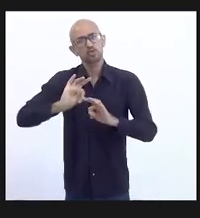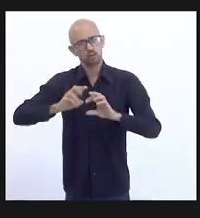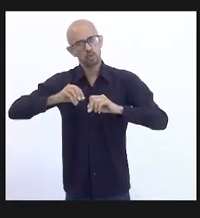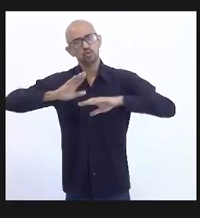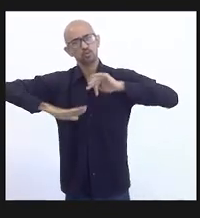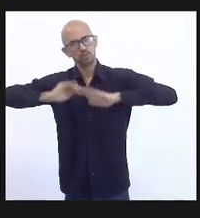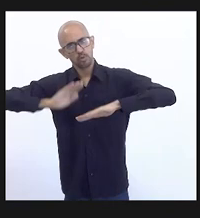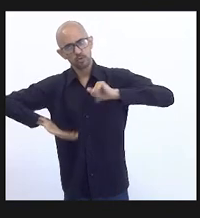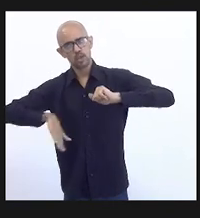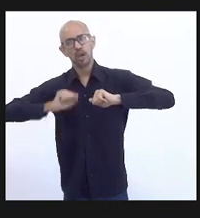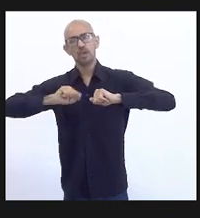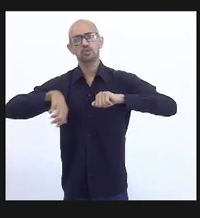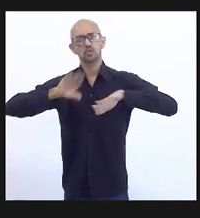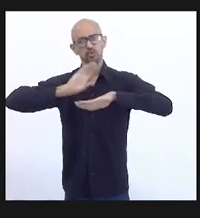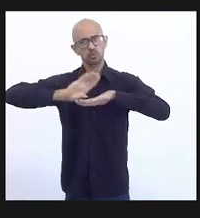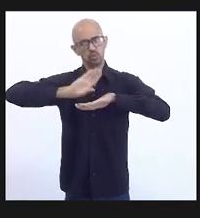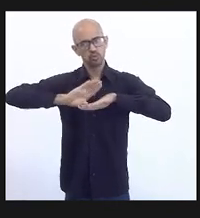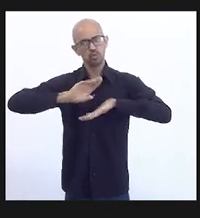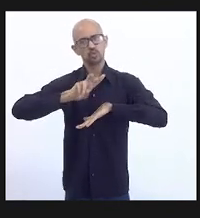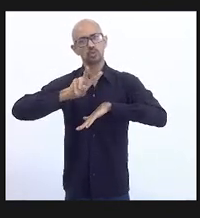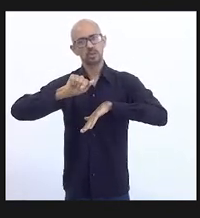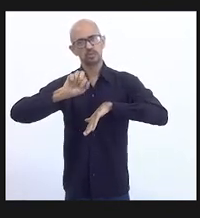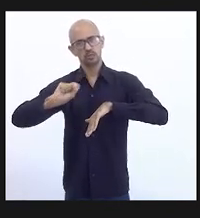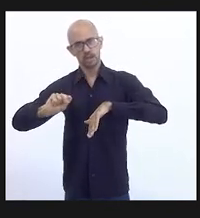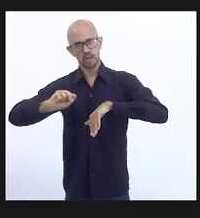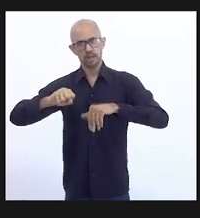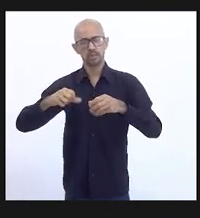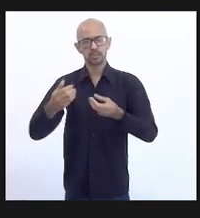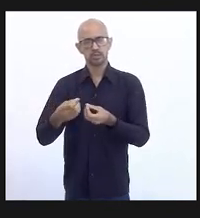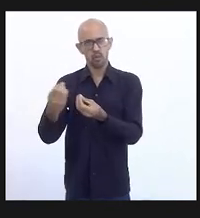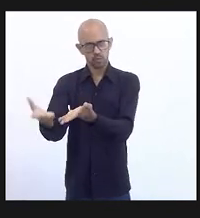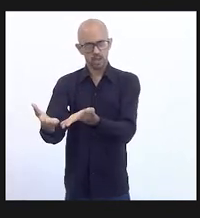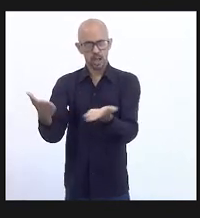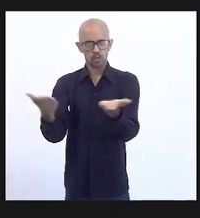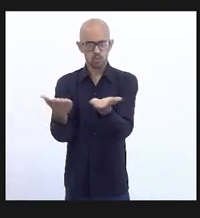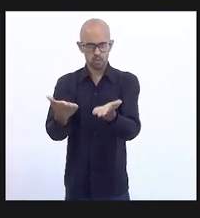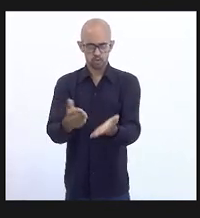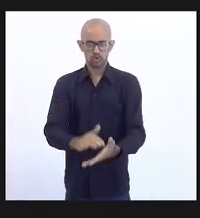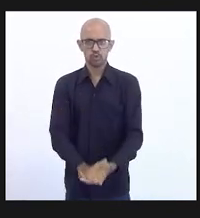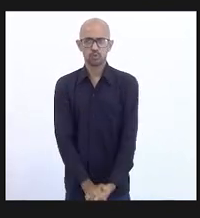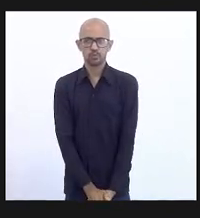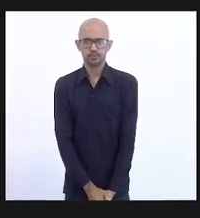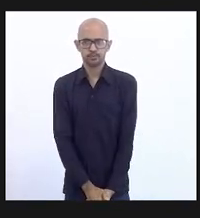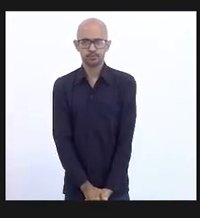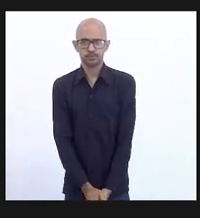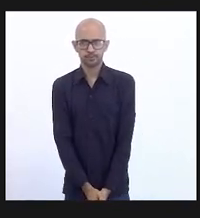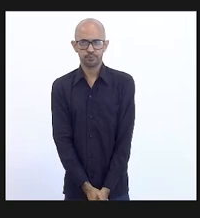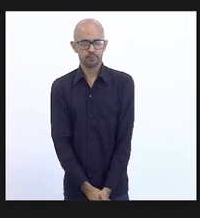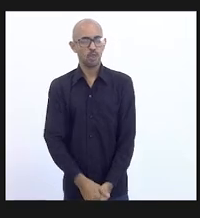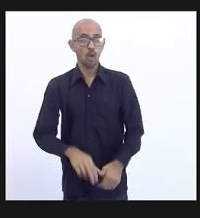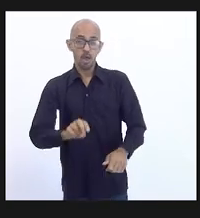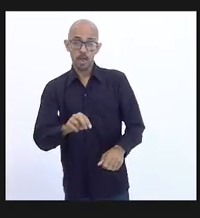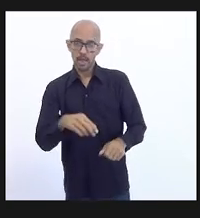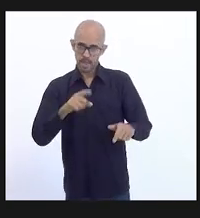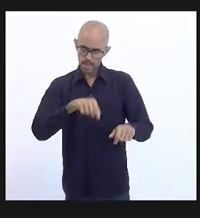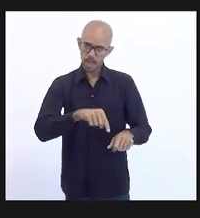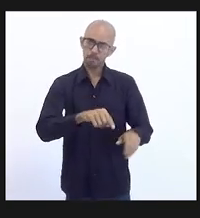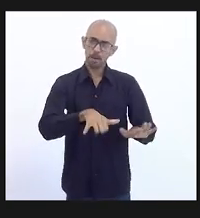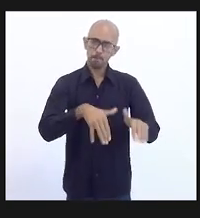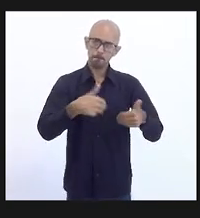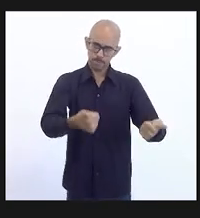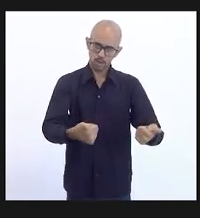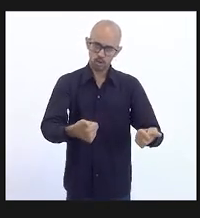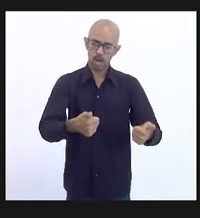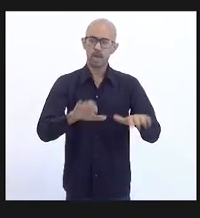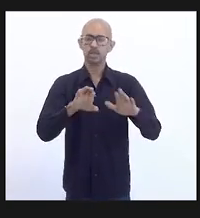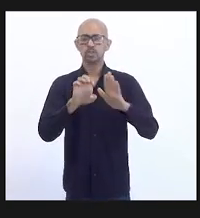profissionais quanto dos cursos e das vagas atualmente ofertadas pela UESO. É daí para cima. A gente também faz uma